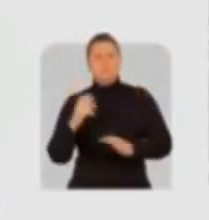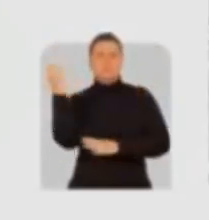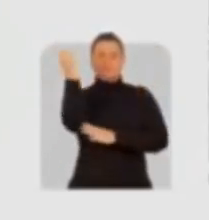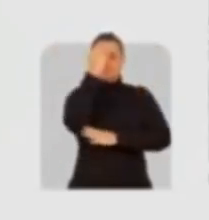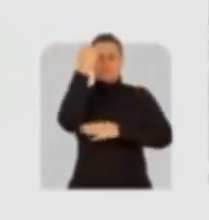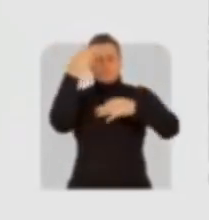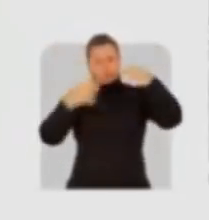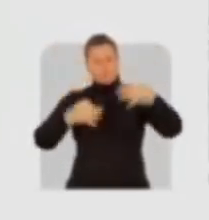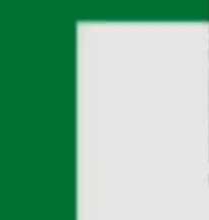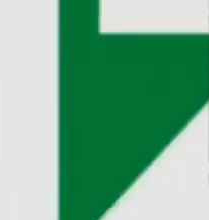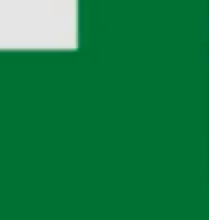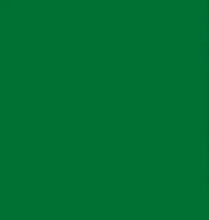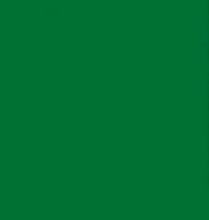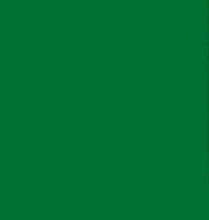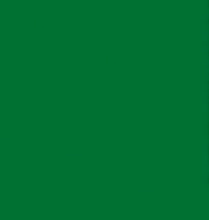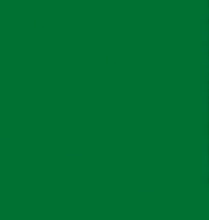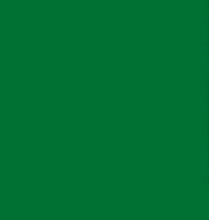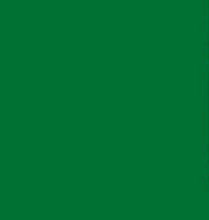e um Rio Grande justo.